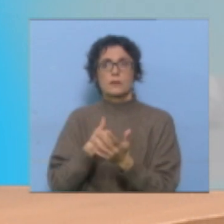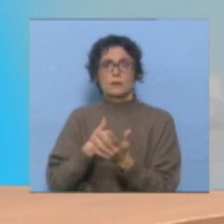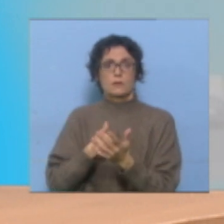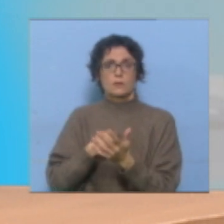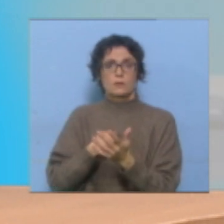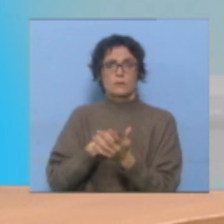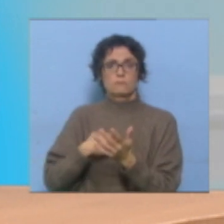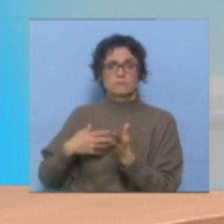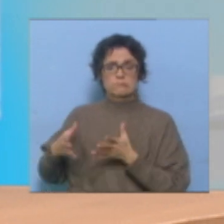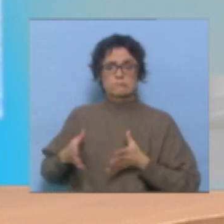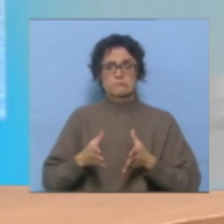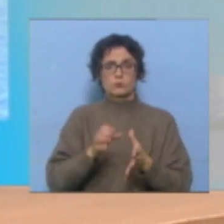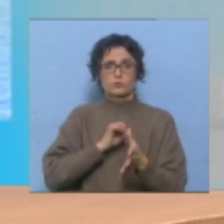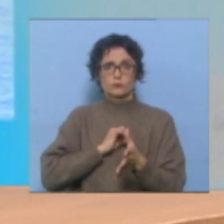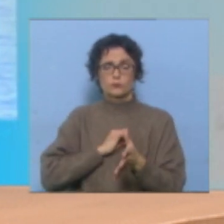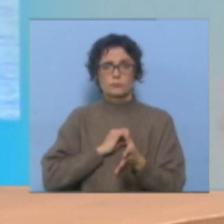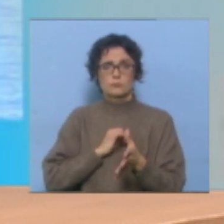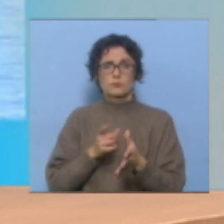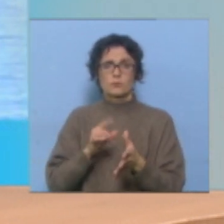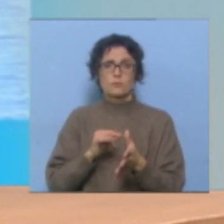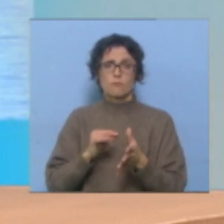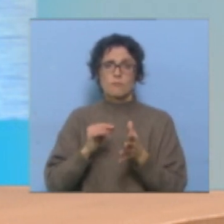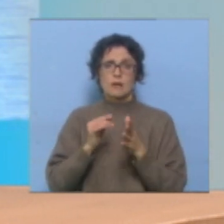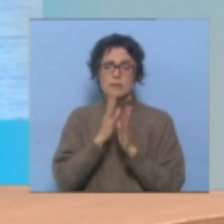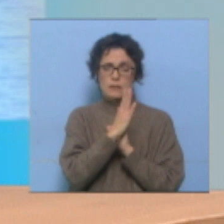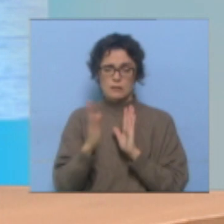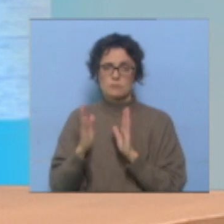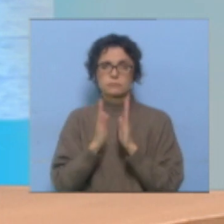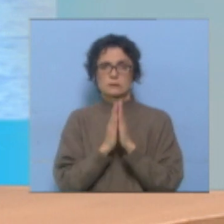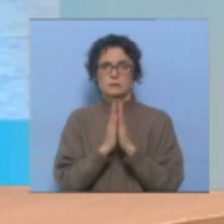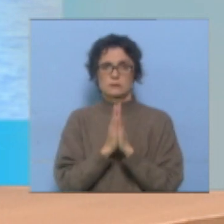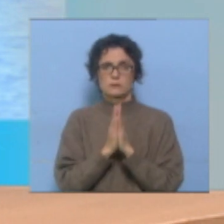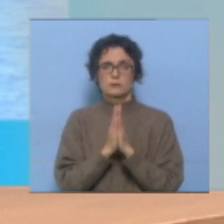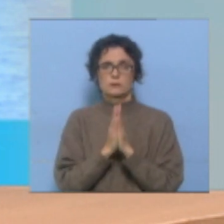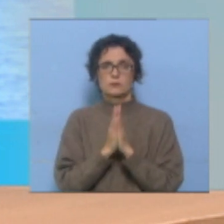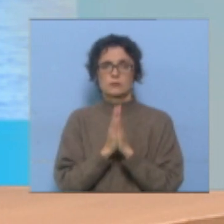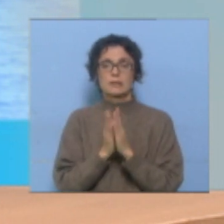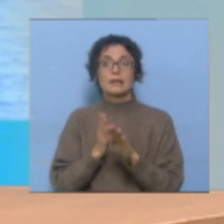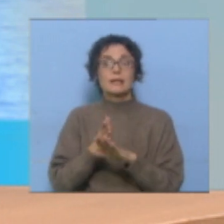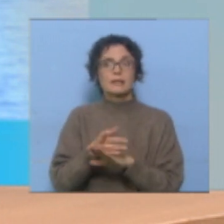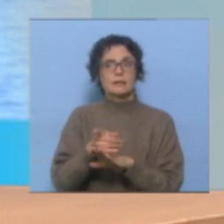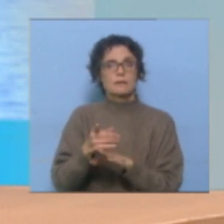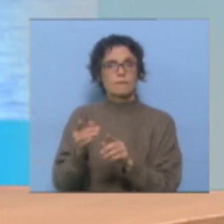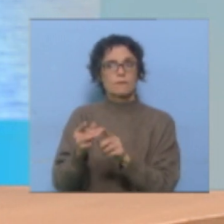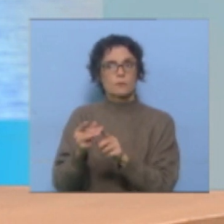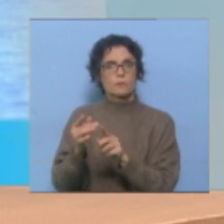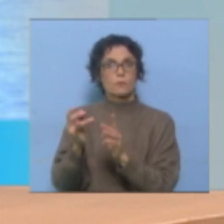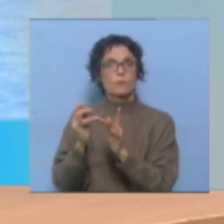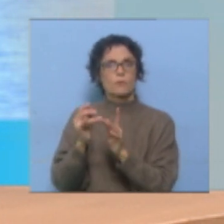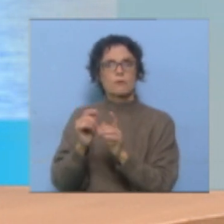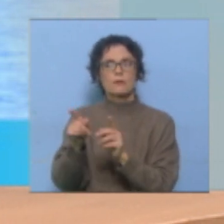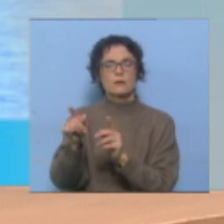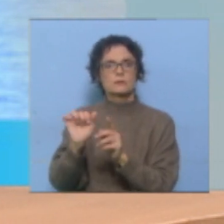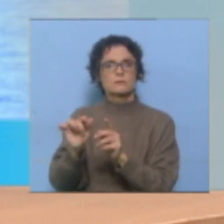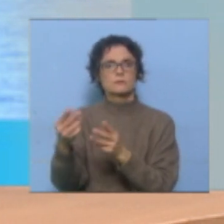mais direcionado para o ritualismo religioso, e é no contacto com ele, no